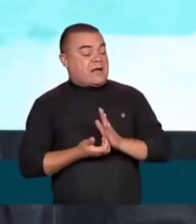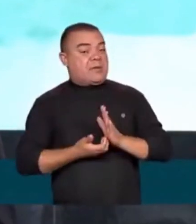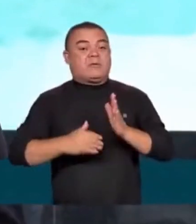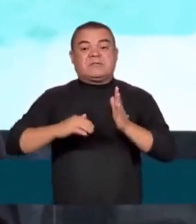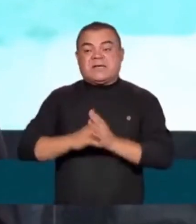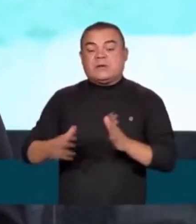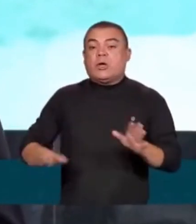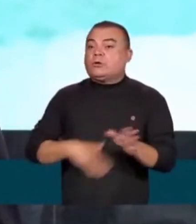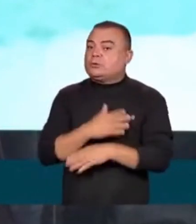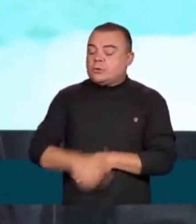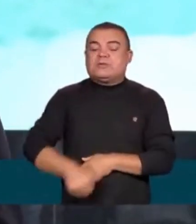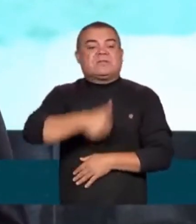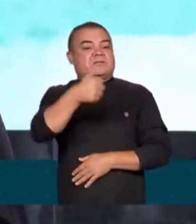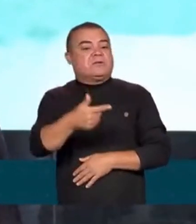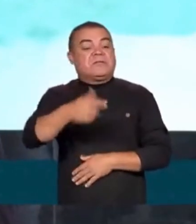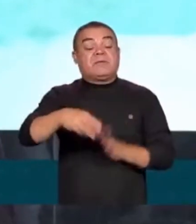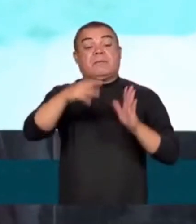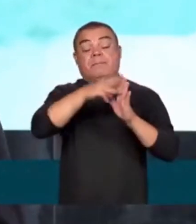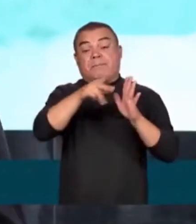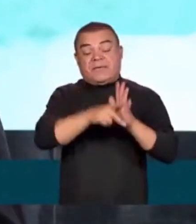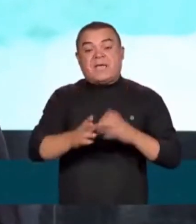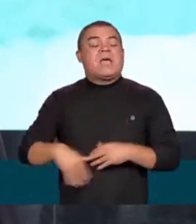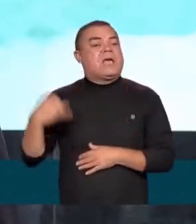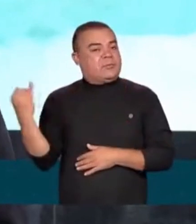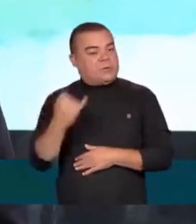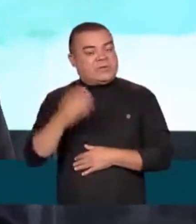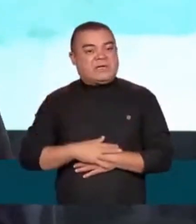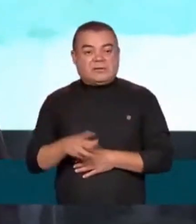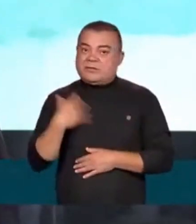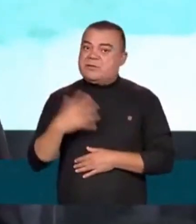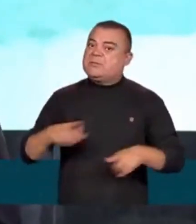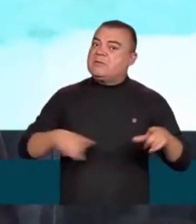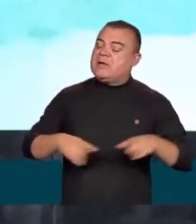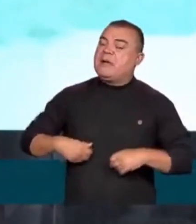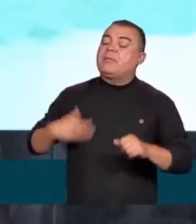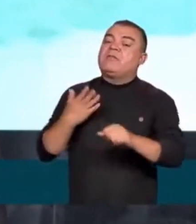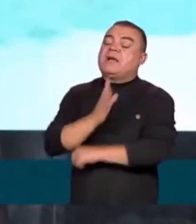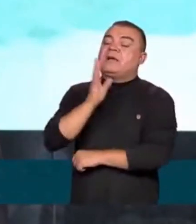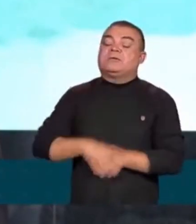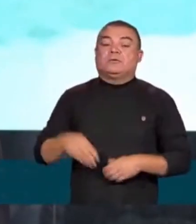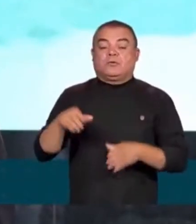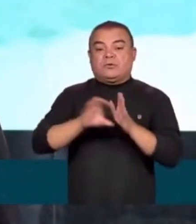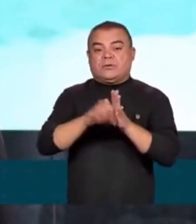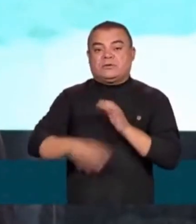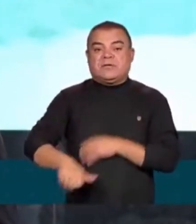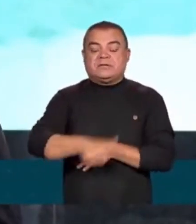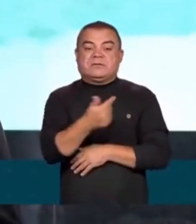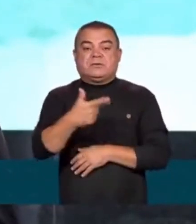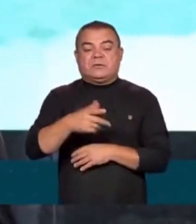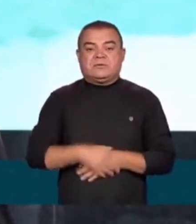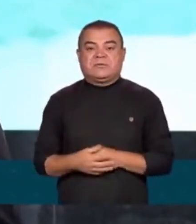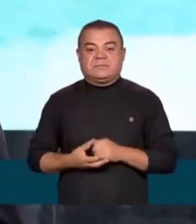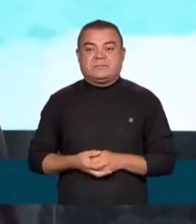todas as 12 MPs são importantes, são prioritárias e vamos trabalhar para aprovar o conteúdo das 12 MPs.